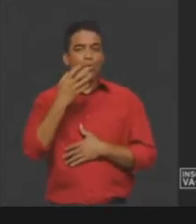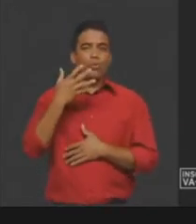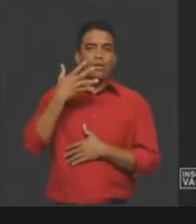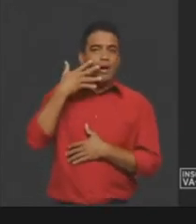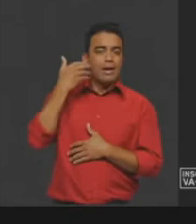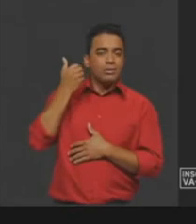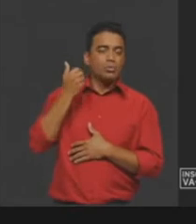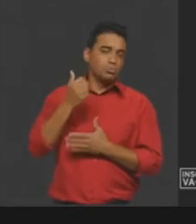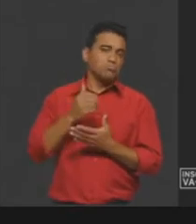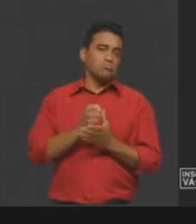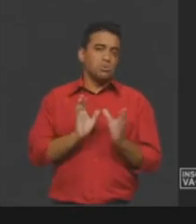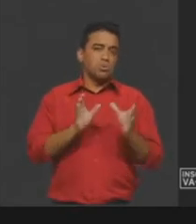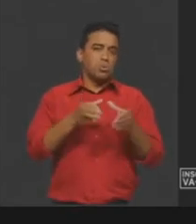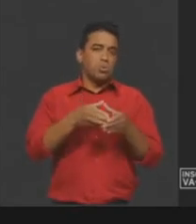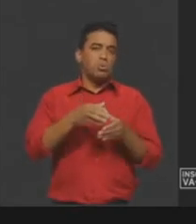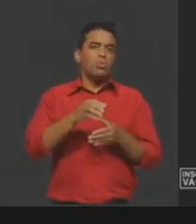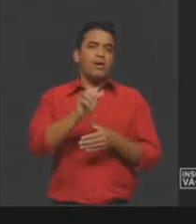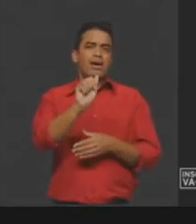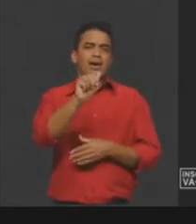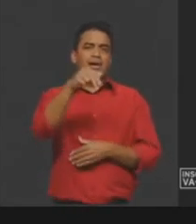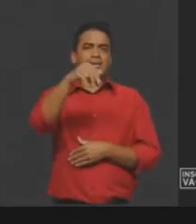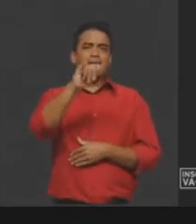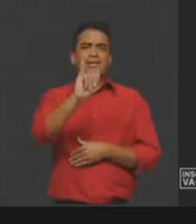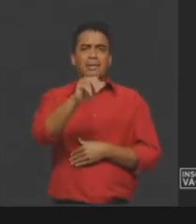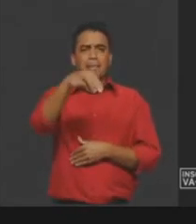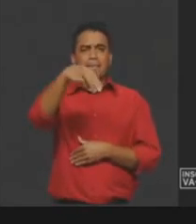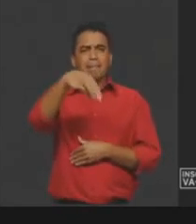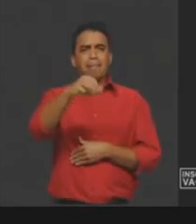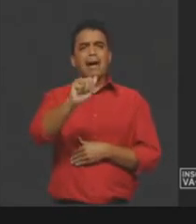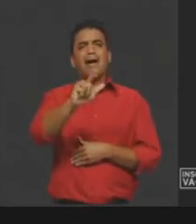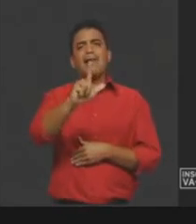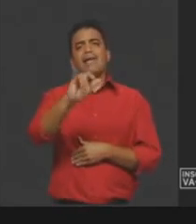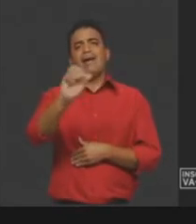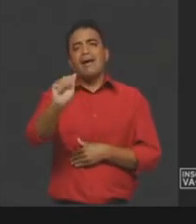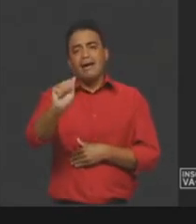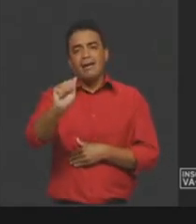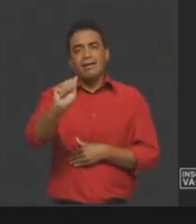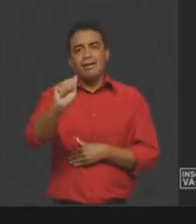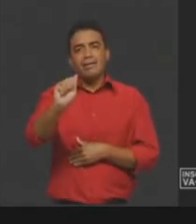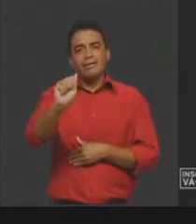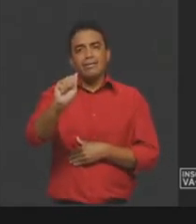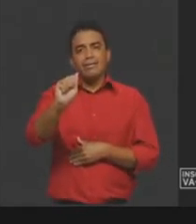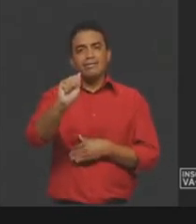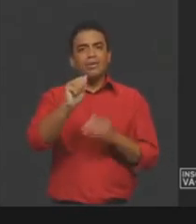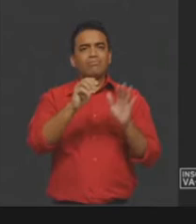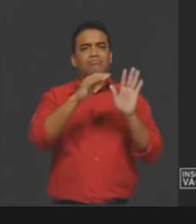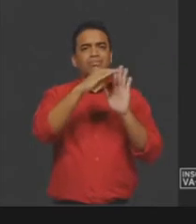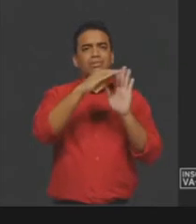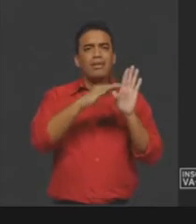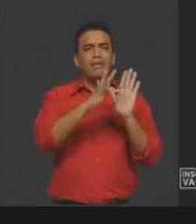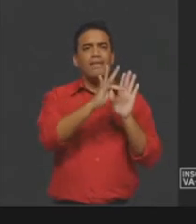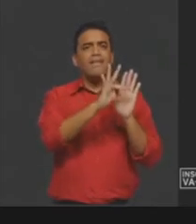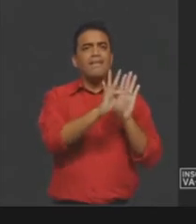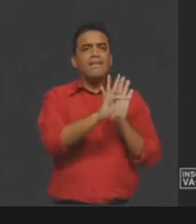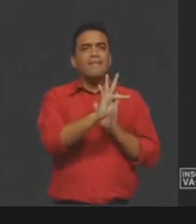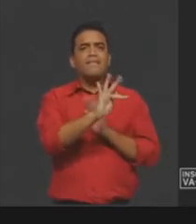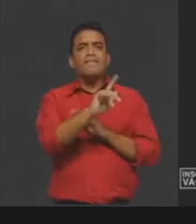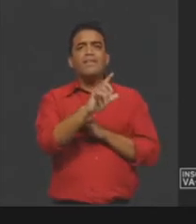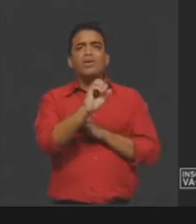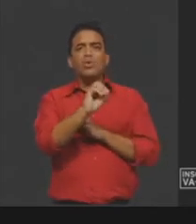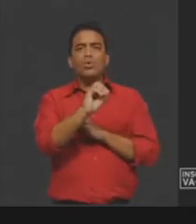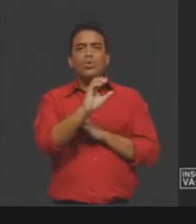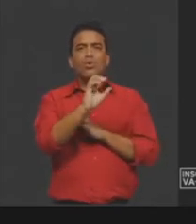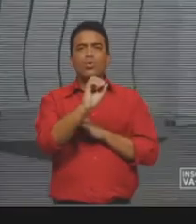animal, ou seja, o reino dos animais. Os dois pertencem ao filo Chordata, que é o filo a qual estão